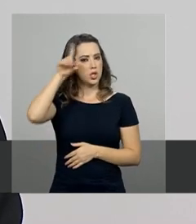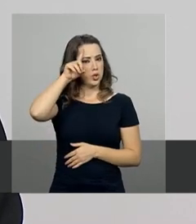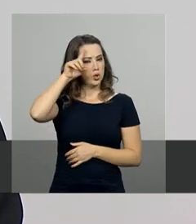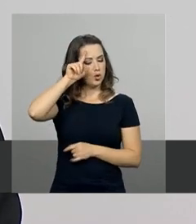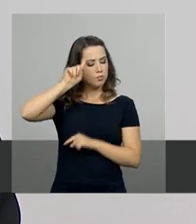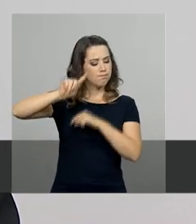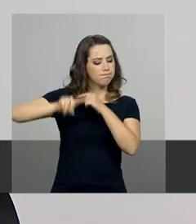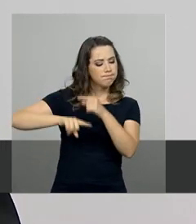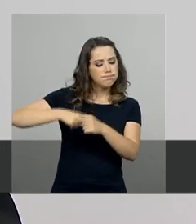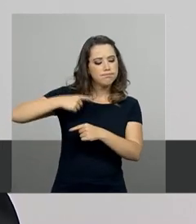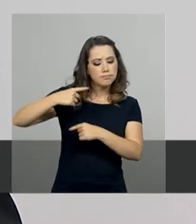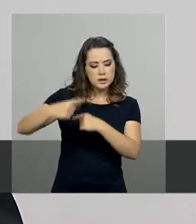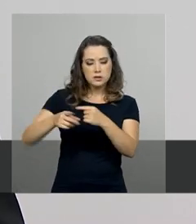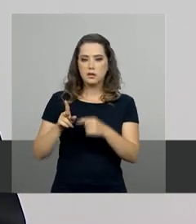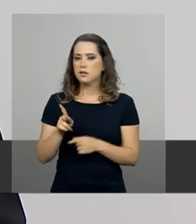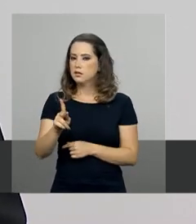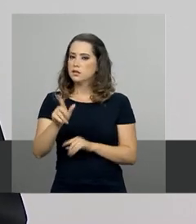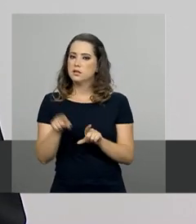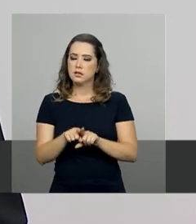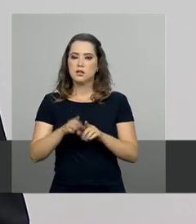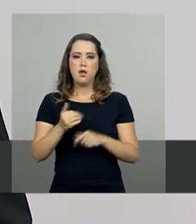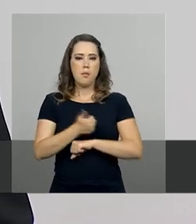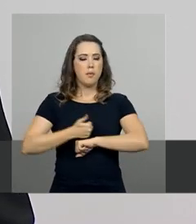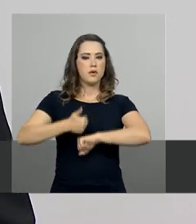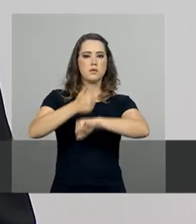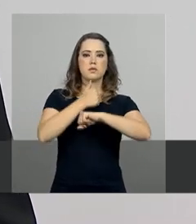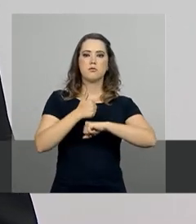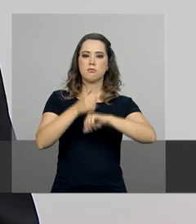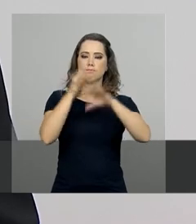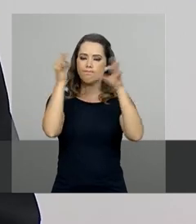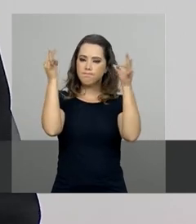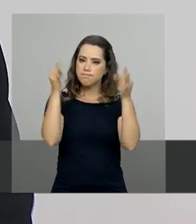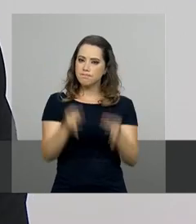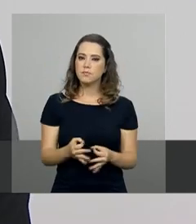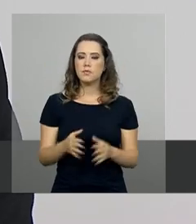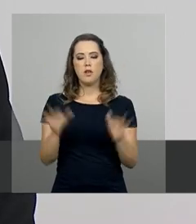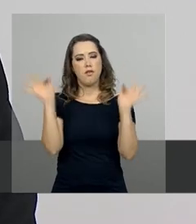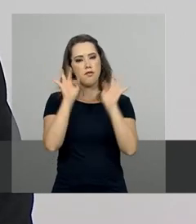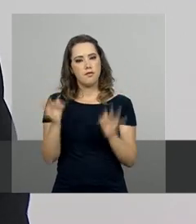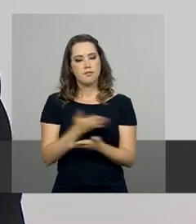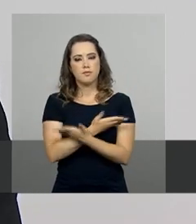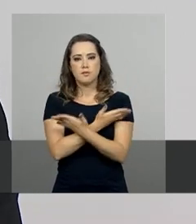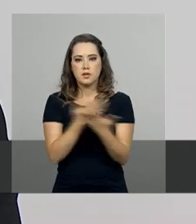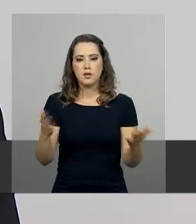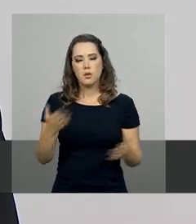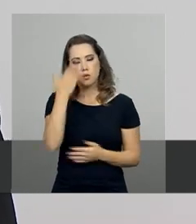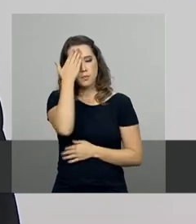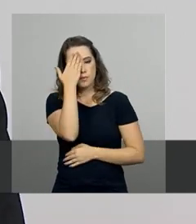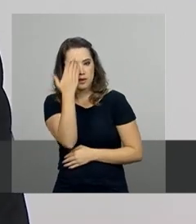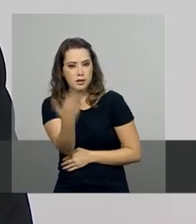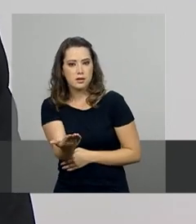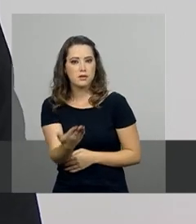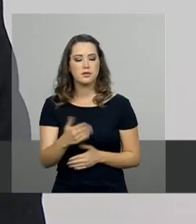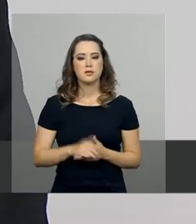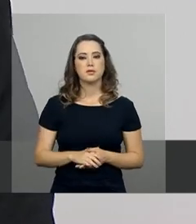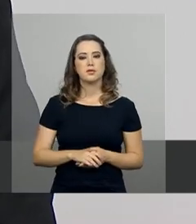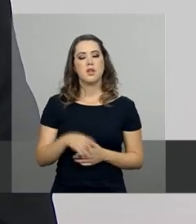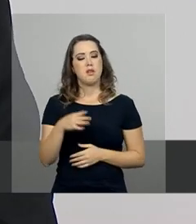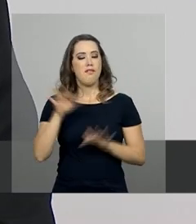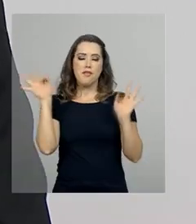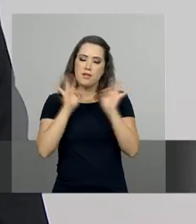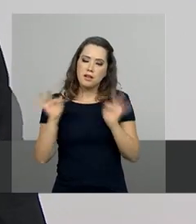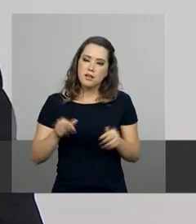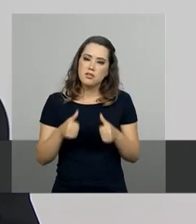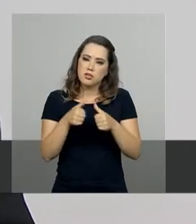dia com profissionalismo e competência felicidades a todos muito obrigado fico muito feliz